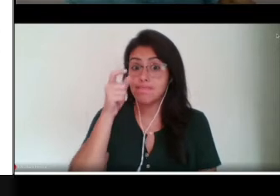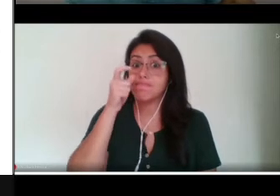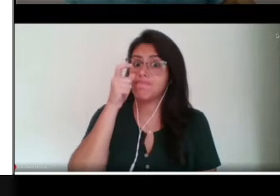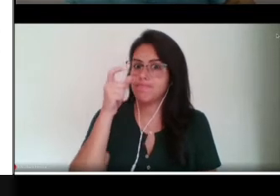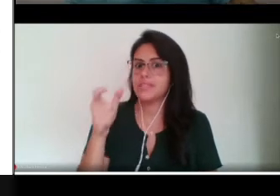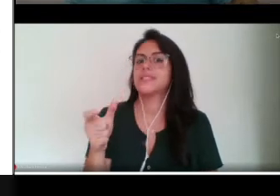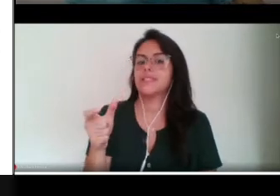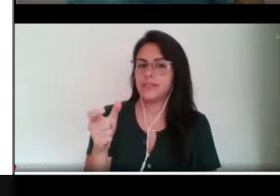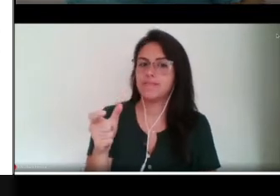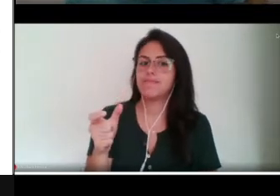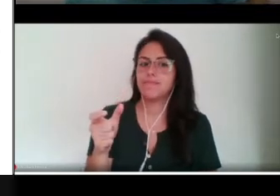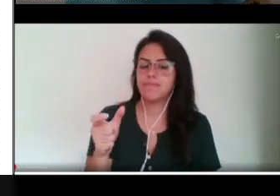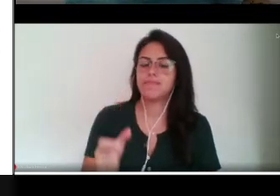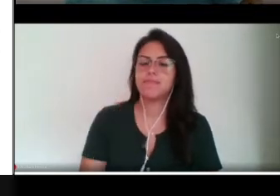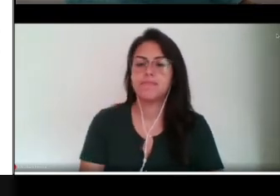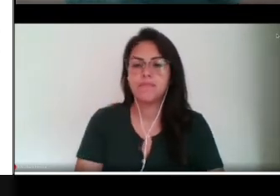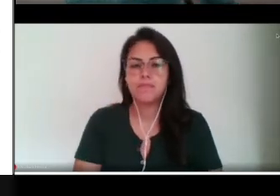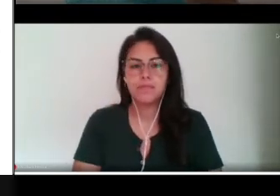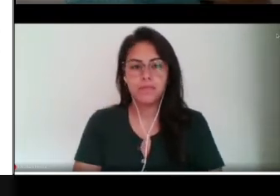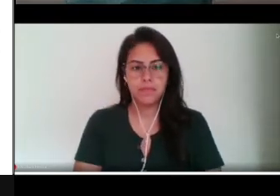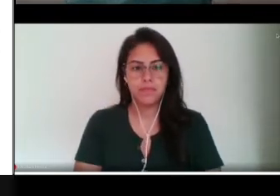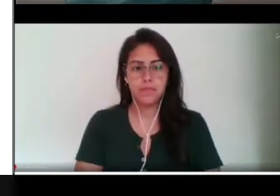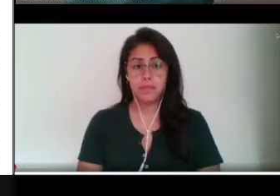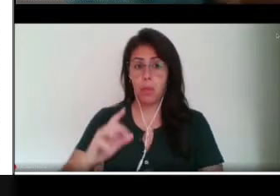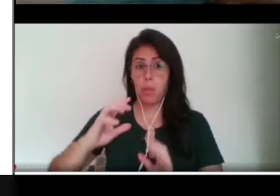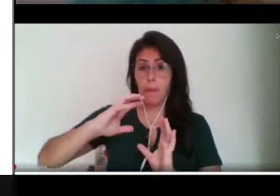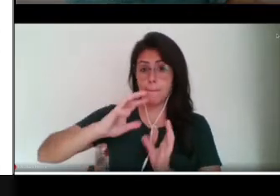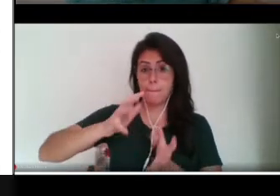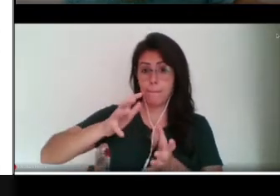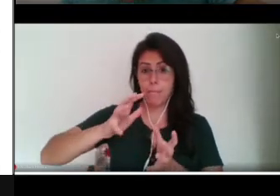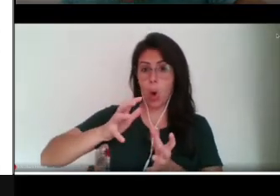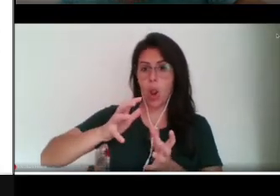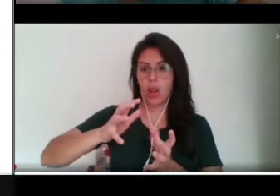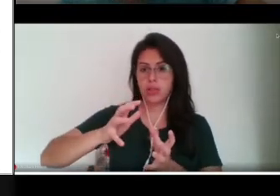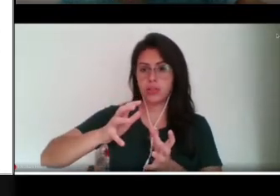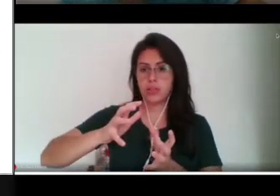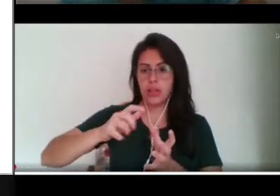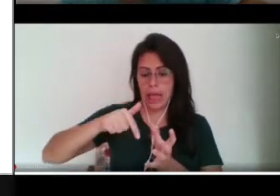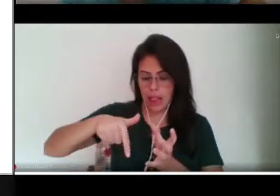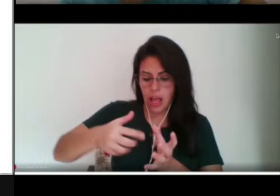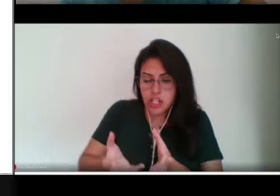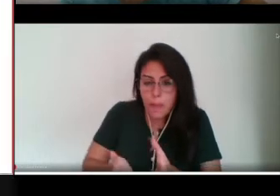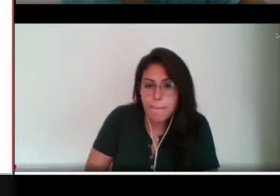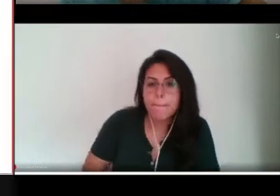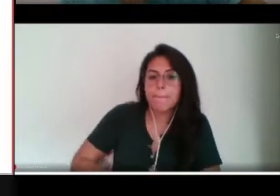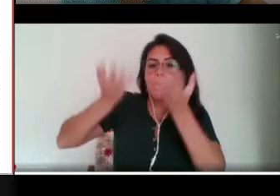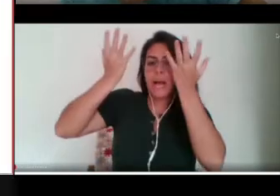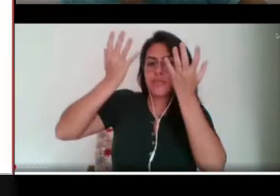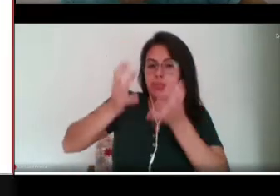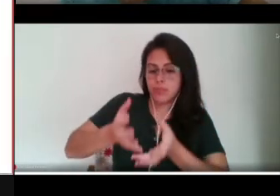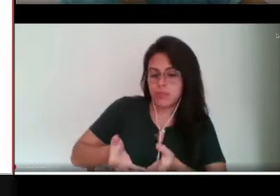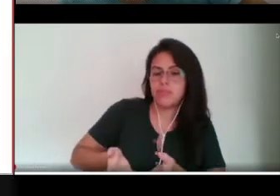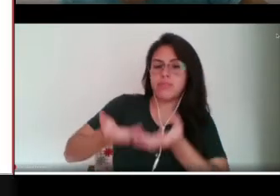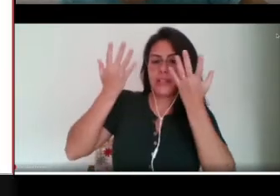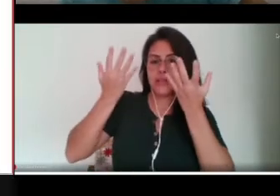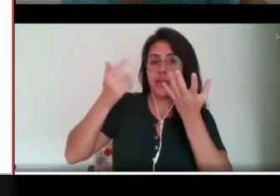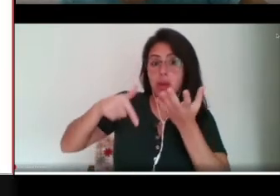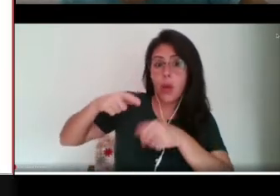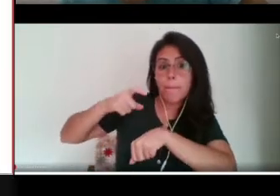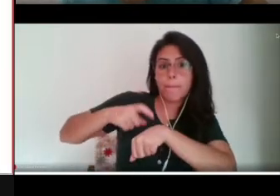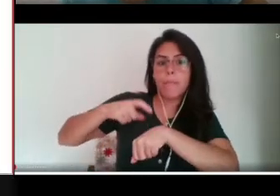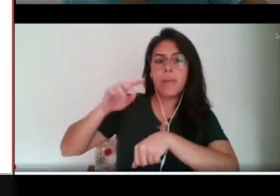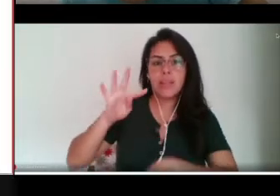é projetada para baixo, de baixo para cima, no instante t igual a 0 segundos. Então, de novo, a primeira coisa que eu